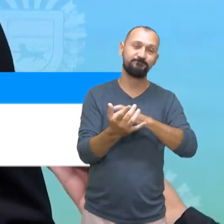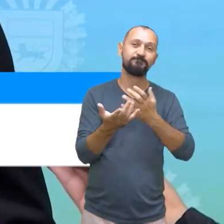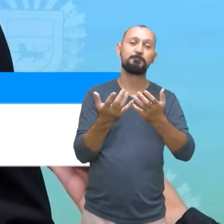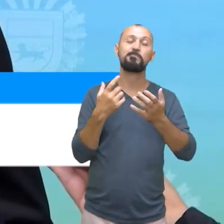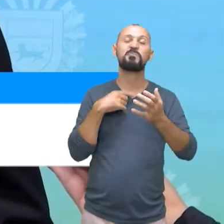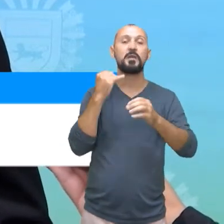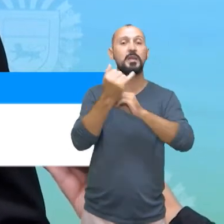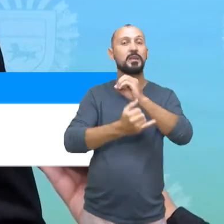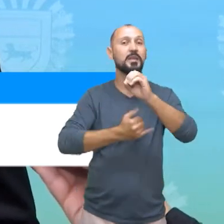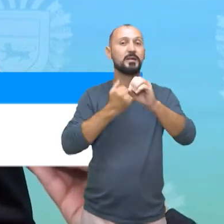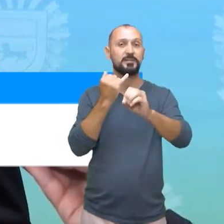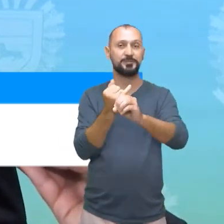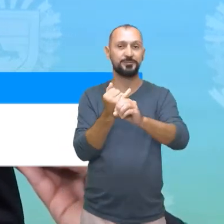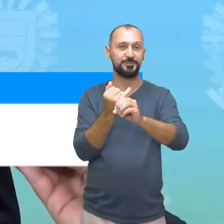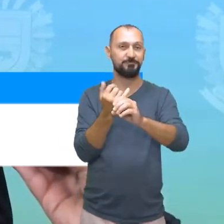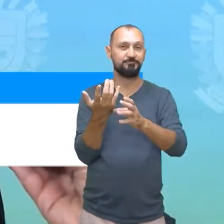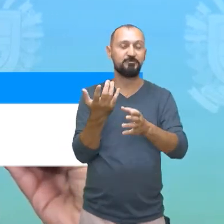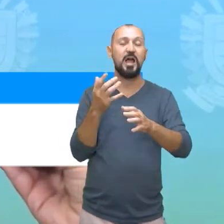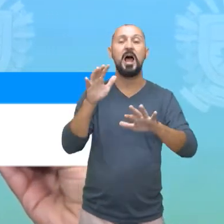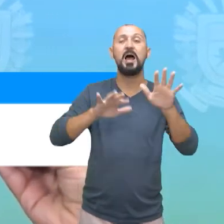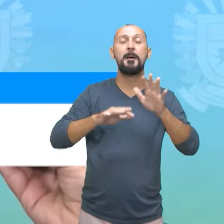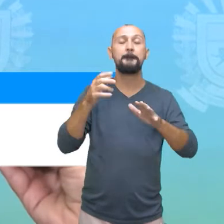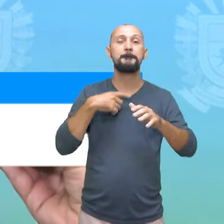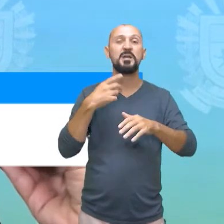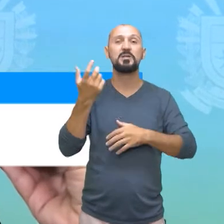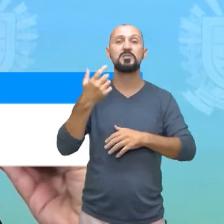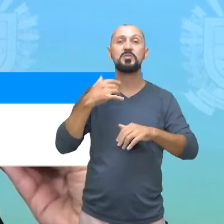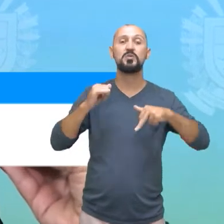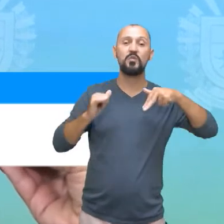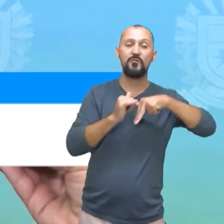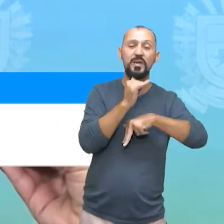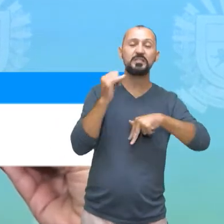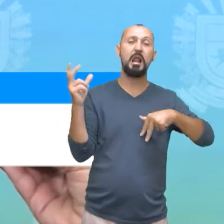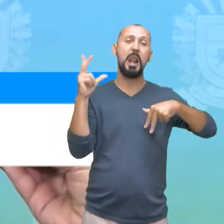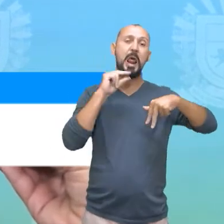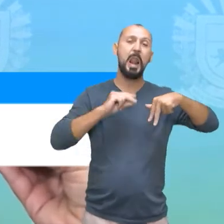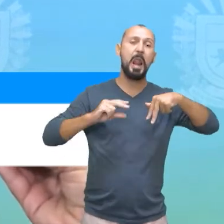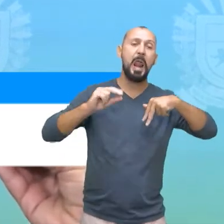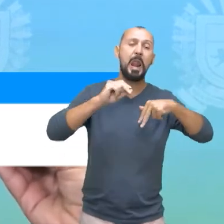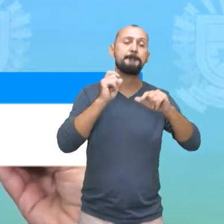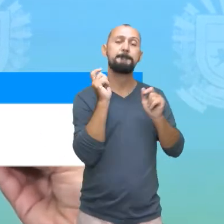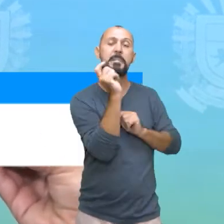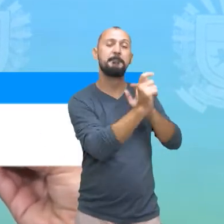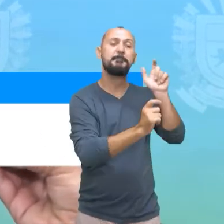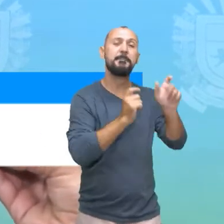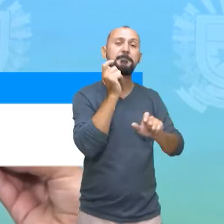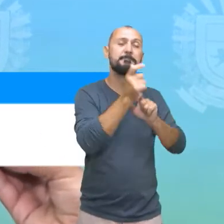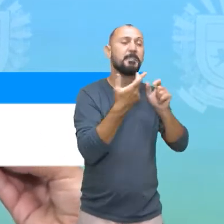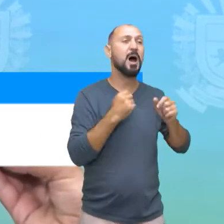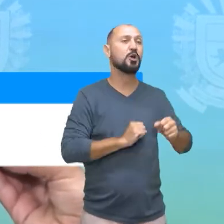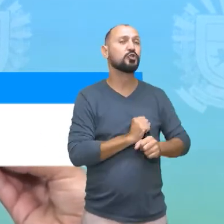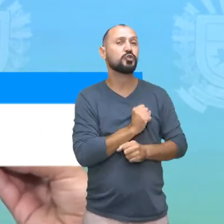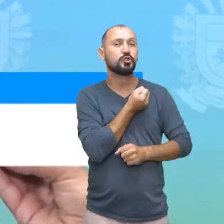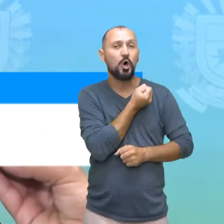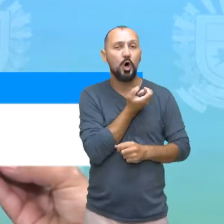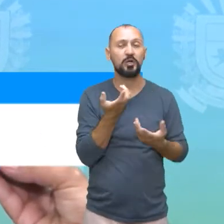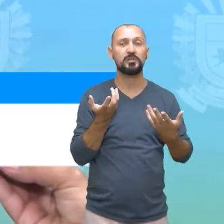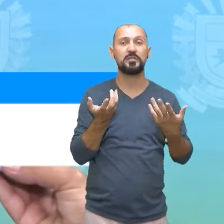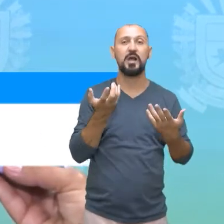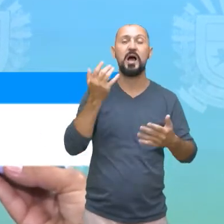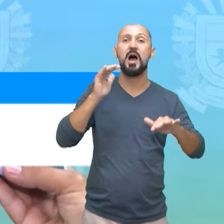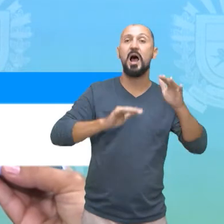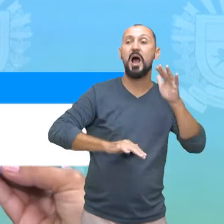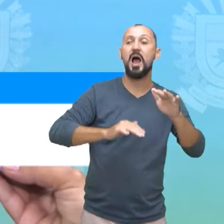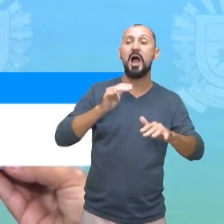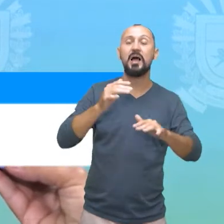no mundo das redes sociais, na internet. Muitas pessoas são vítimas de ataques, de injúrias, de discurso